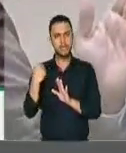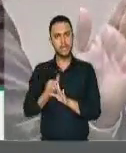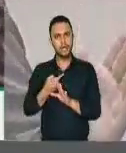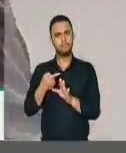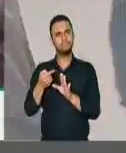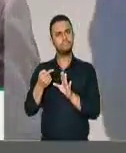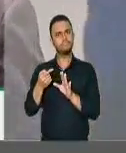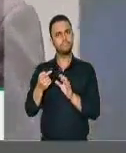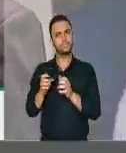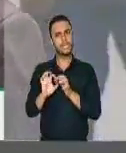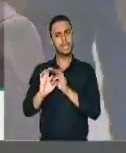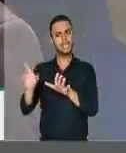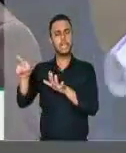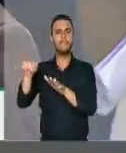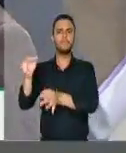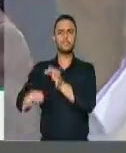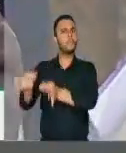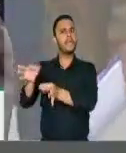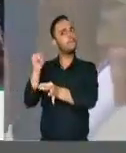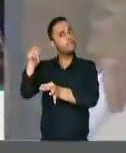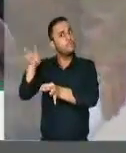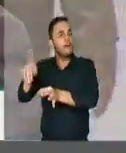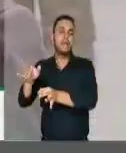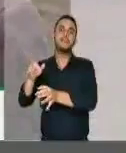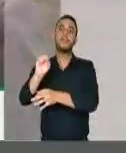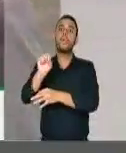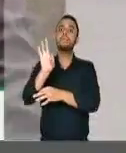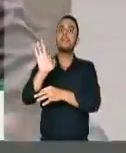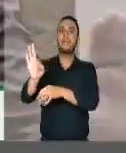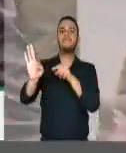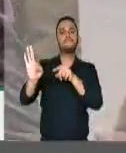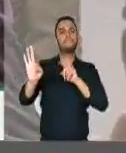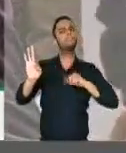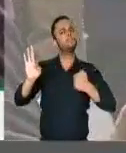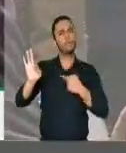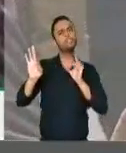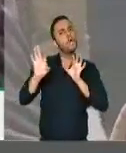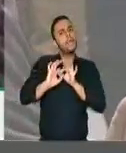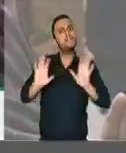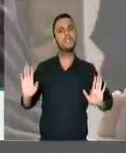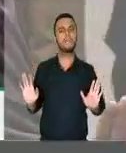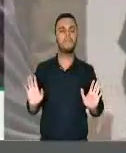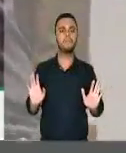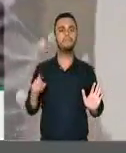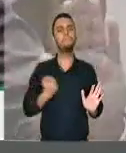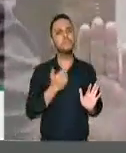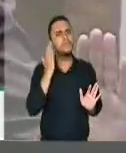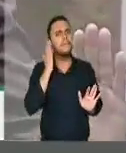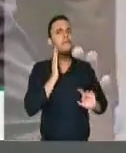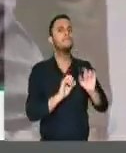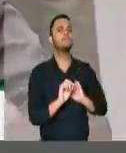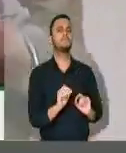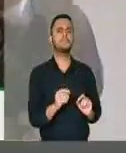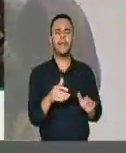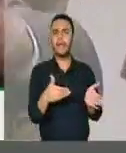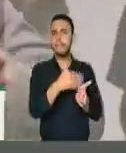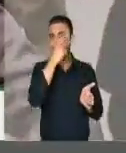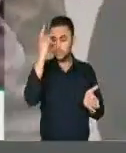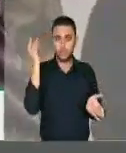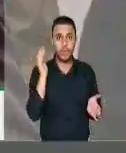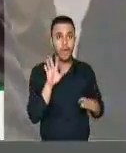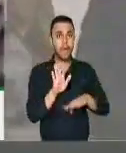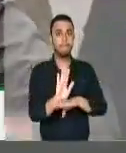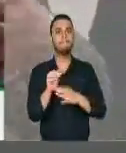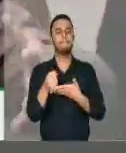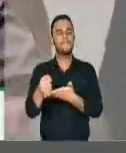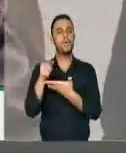julgado pelo Supremo. Nós só vamos autorizar o prosseguimento ou não. E sabemos o que está em jogo aqui. Os próprios apoiadores do governo defendem claramente